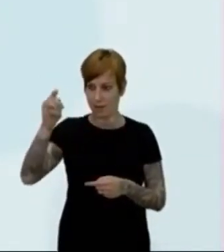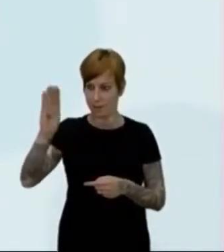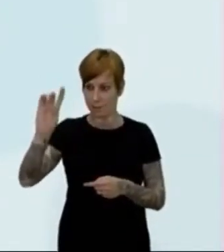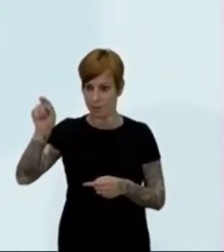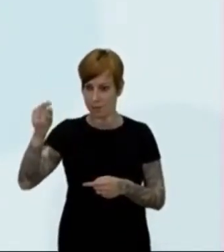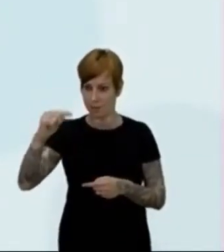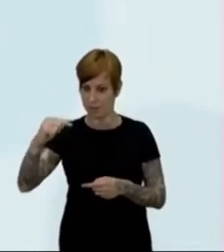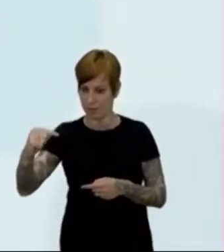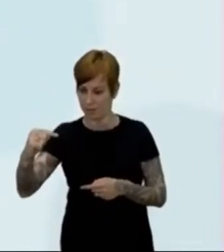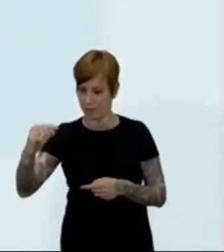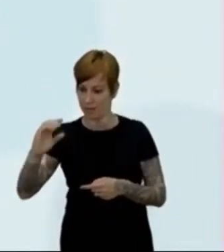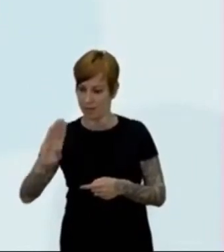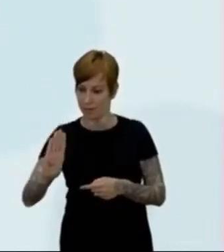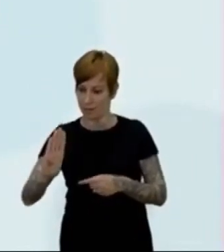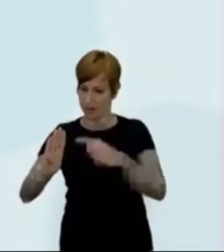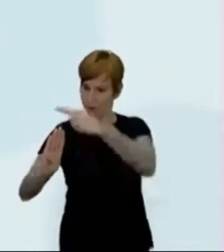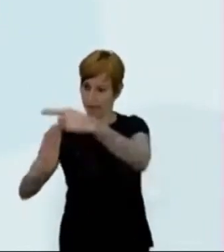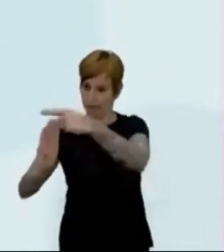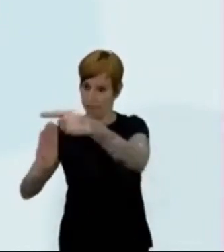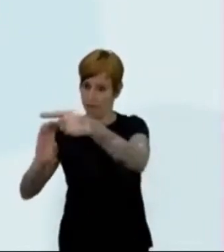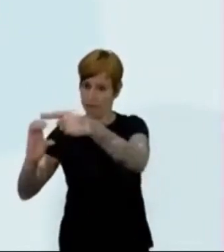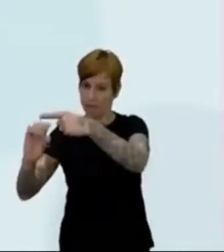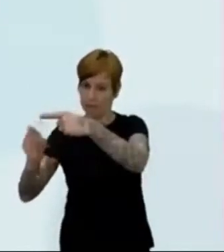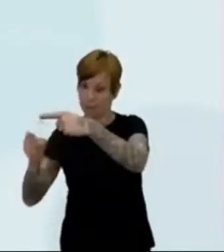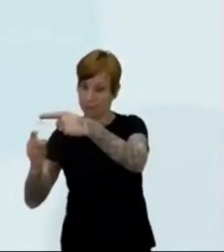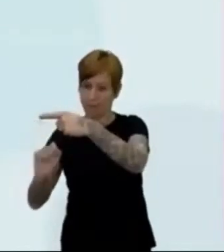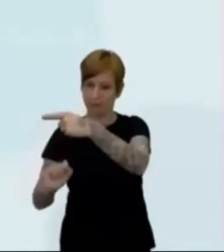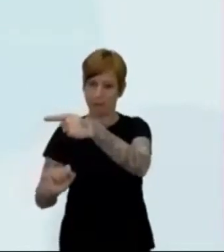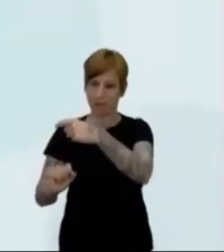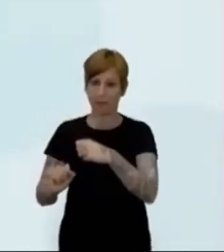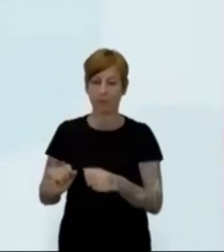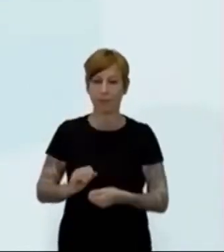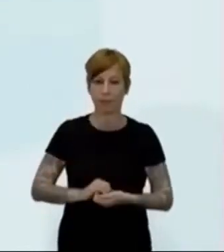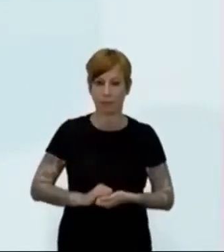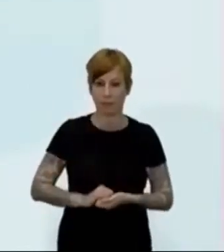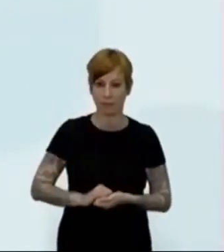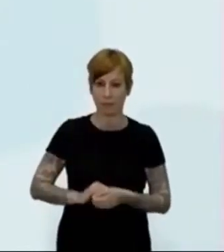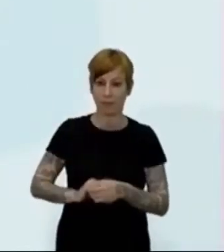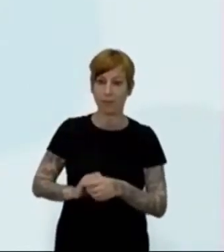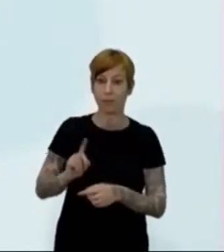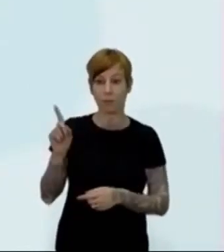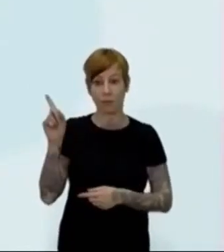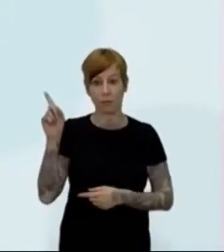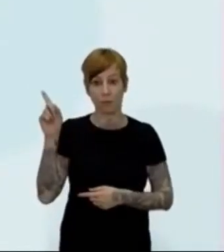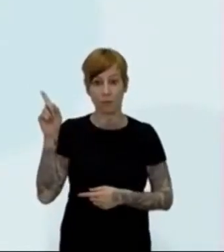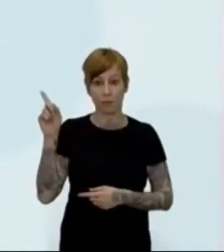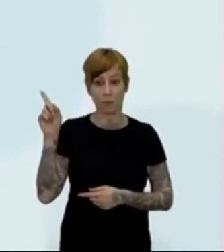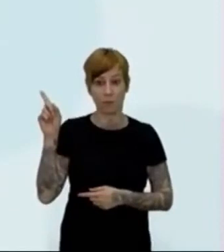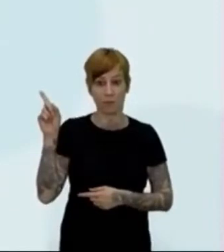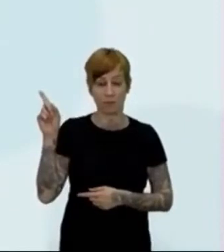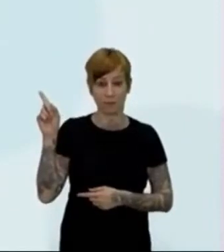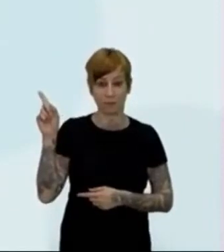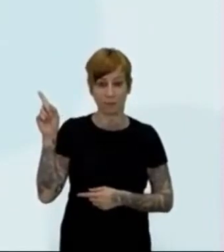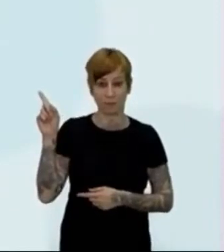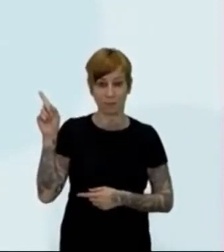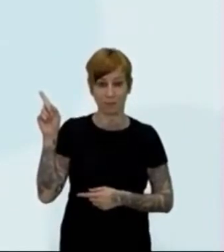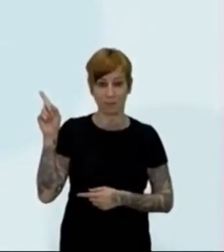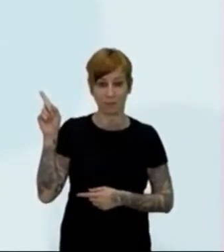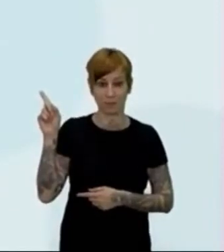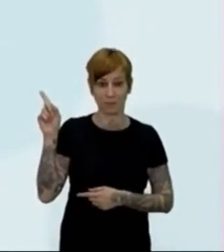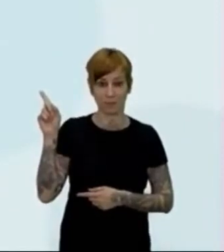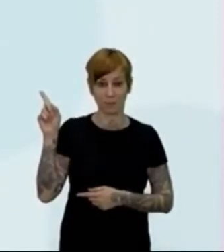então pequenininho, pequenininho. O primeiro e o segundo, tá. Você pode pegar AB e AC, ou seja, deixa eu mostrar aqui para